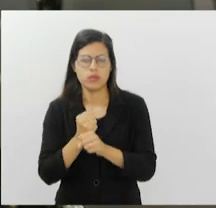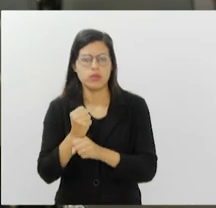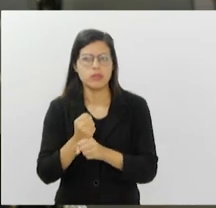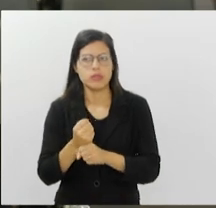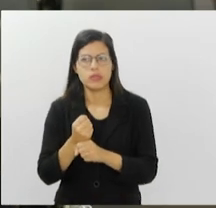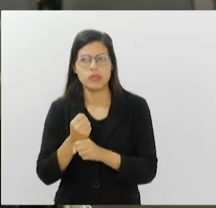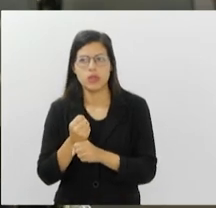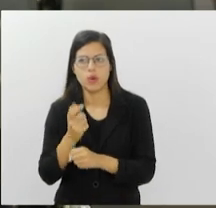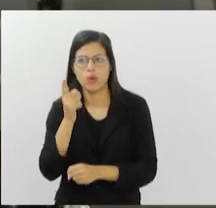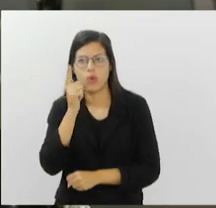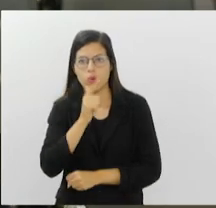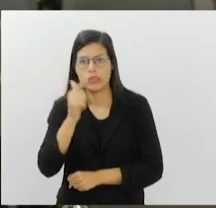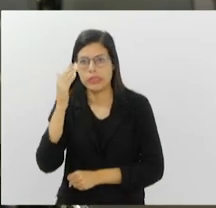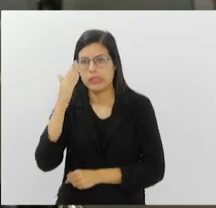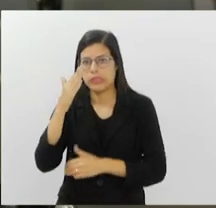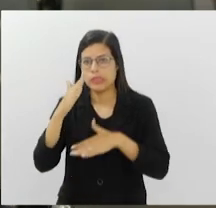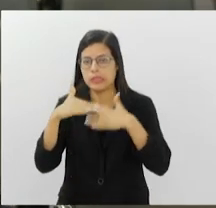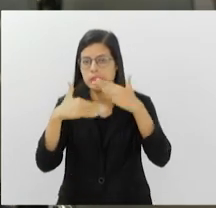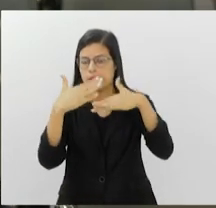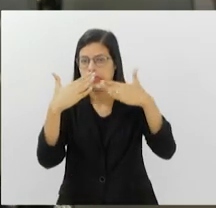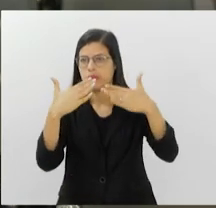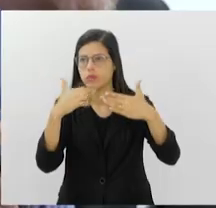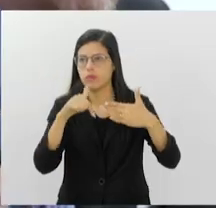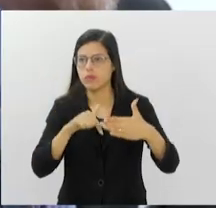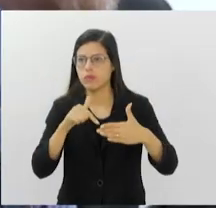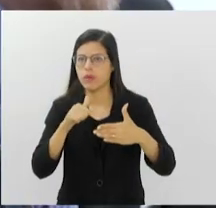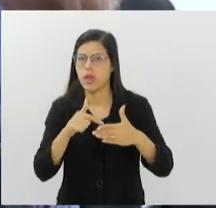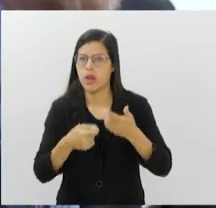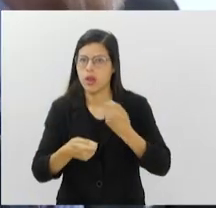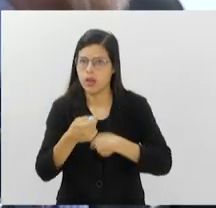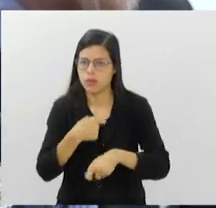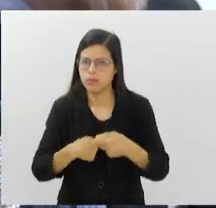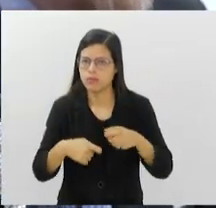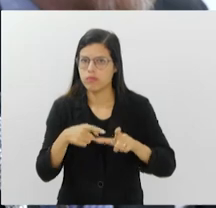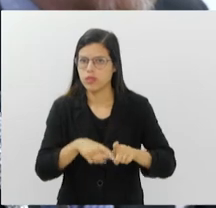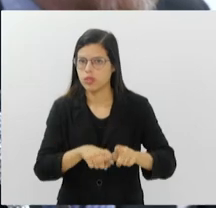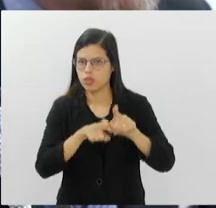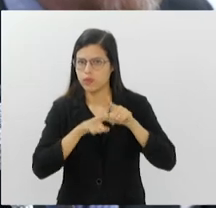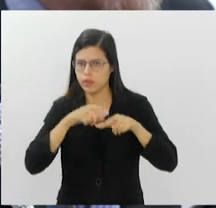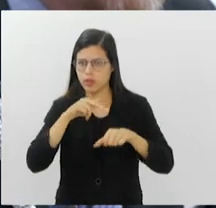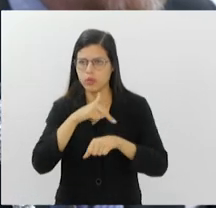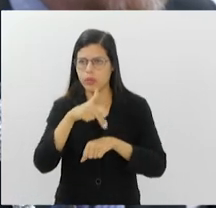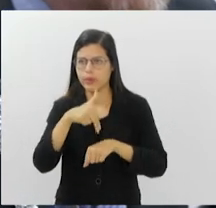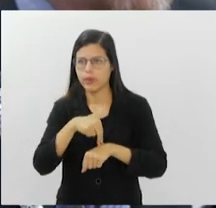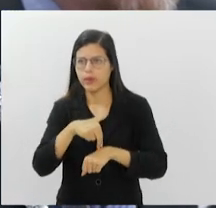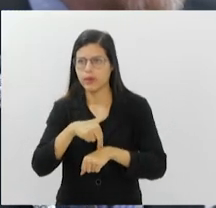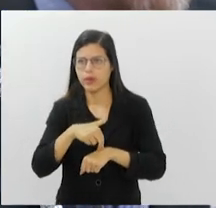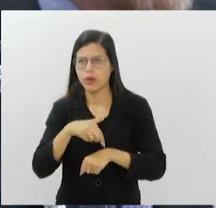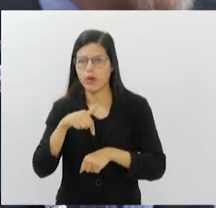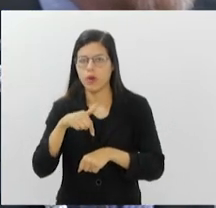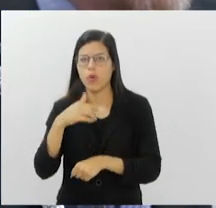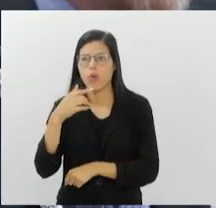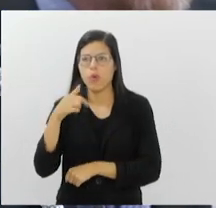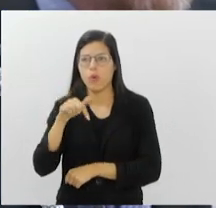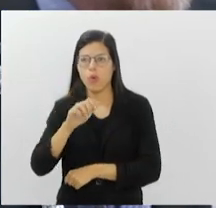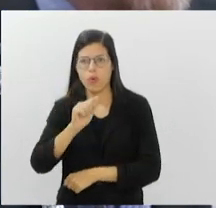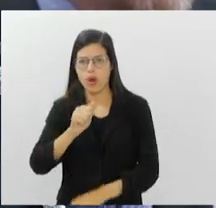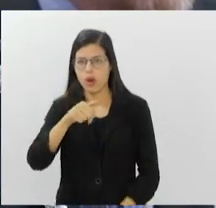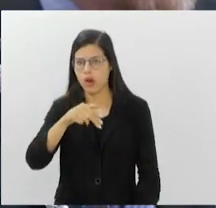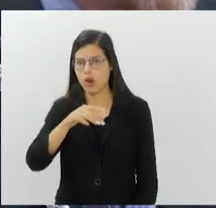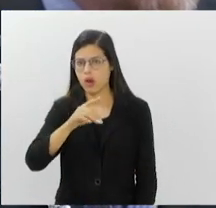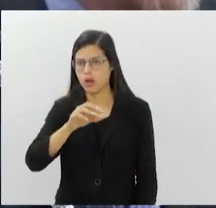muito do sucesso que a gente tiver na renegociação dessa dívida com a União. O presidente da Comissão de Orçamento, deputado André Correia, diz que a situação